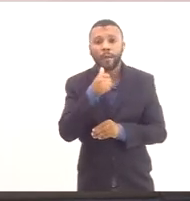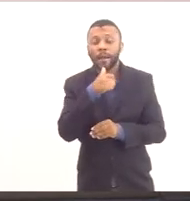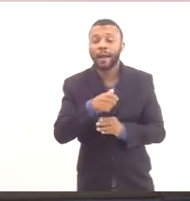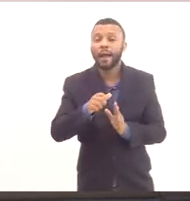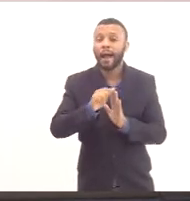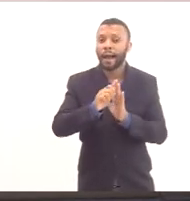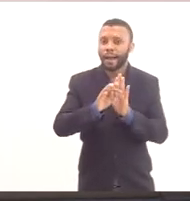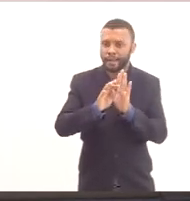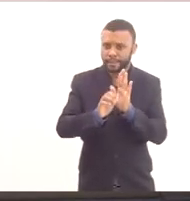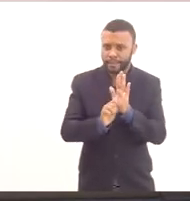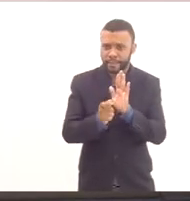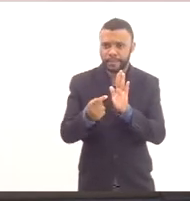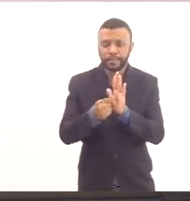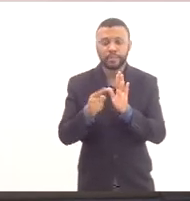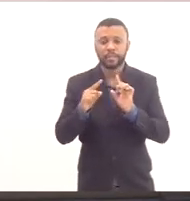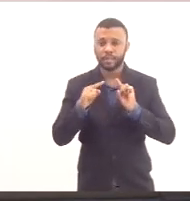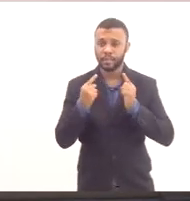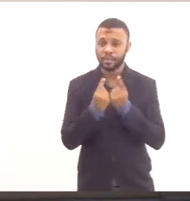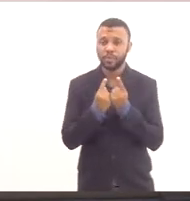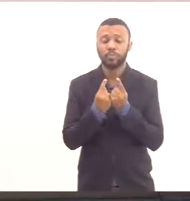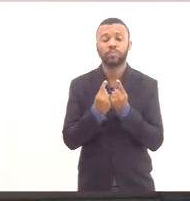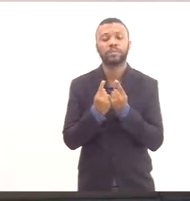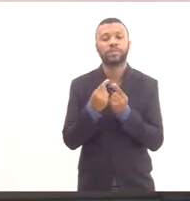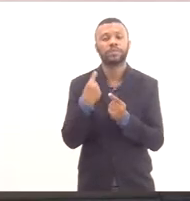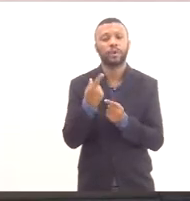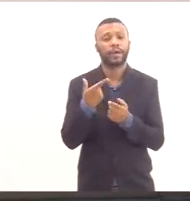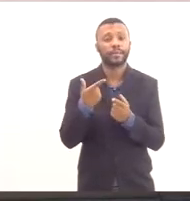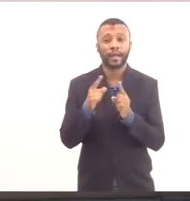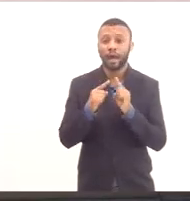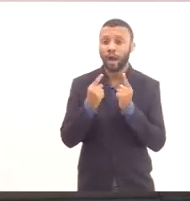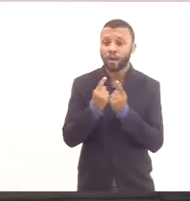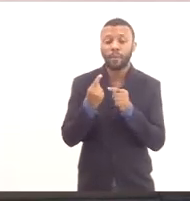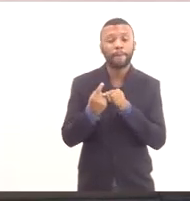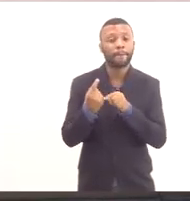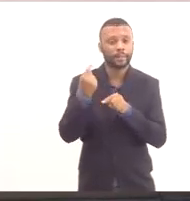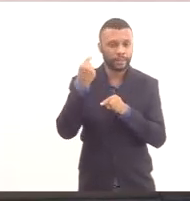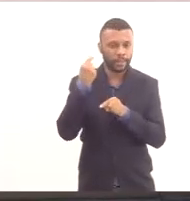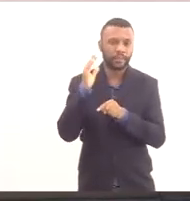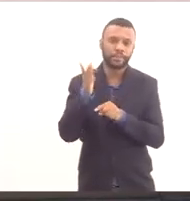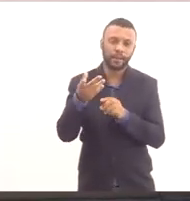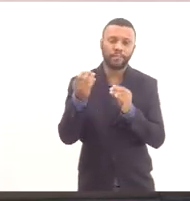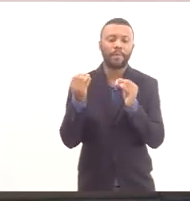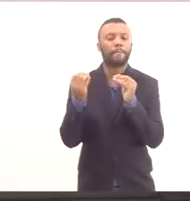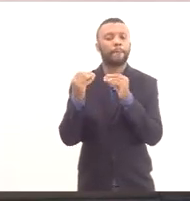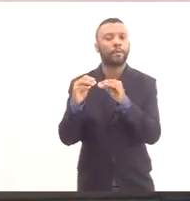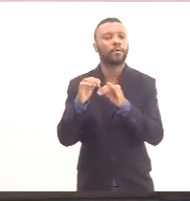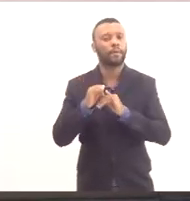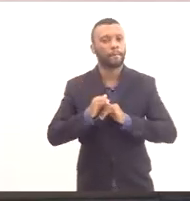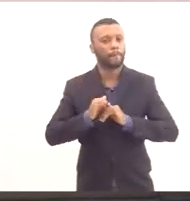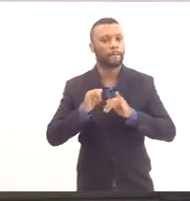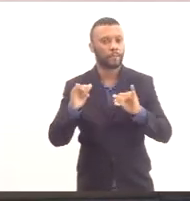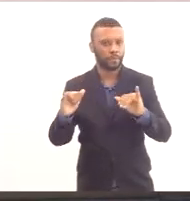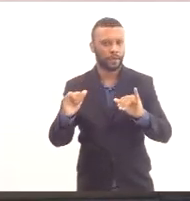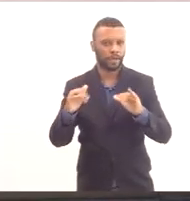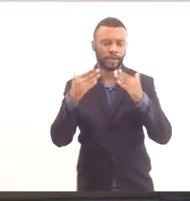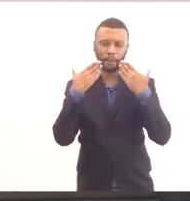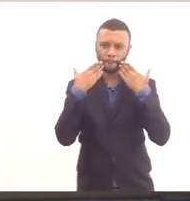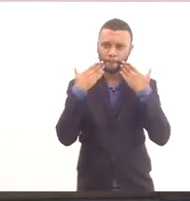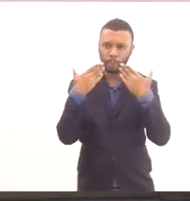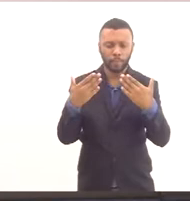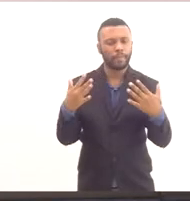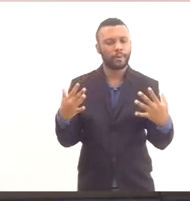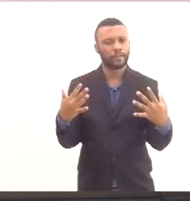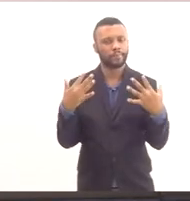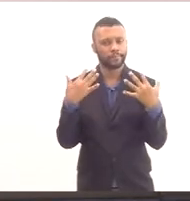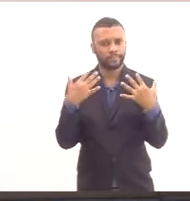ata da nossa última audiência até que já foi publicada e tornada pública e